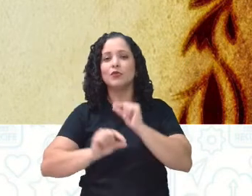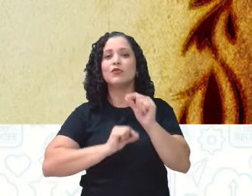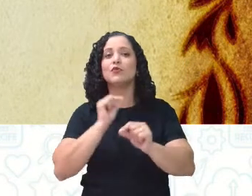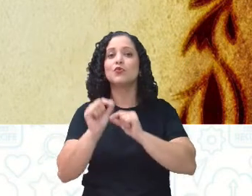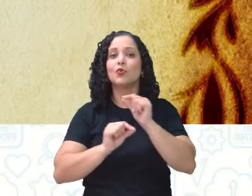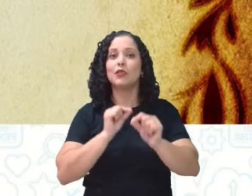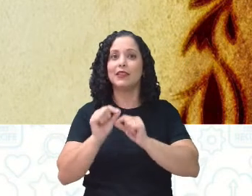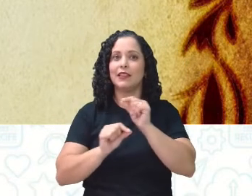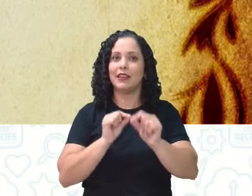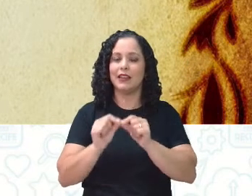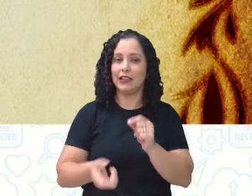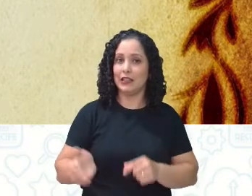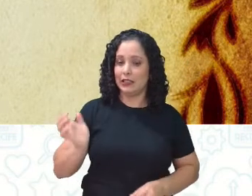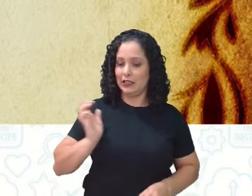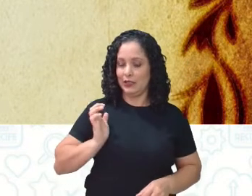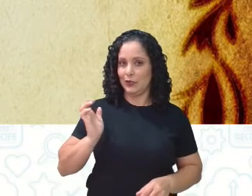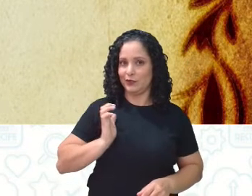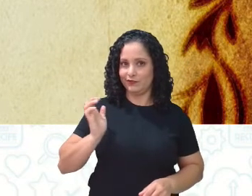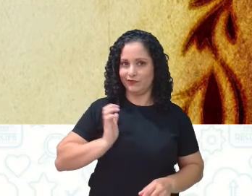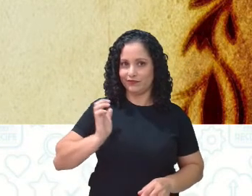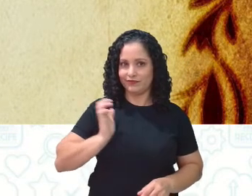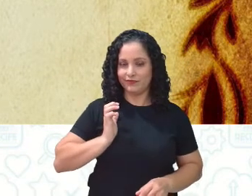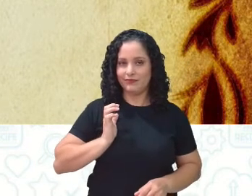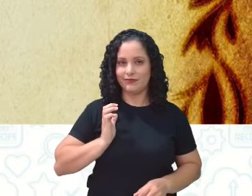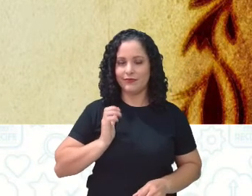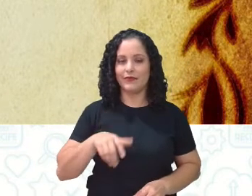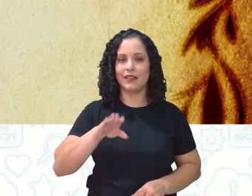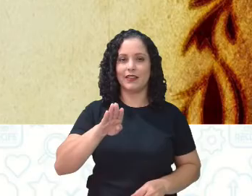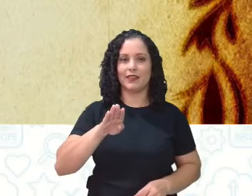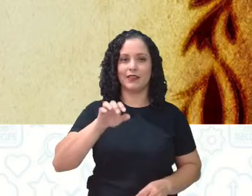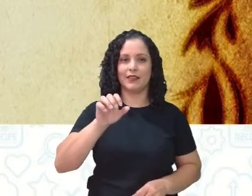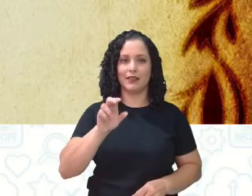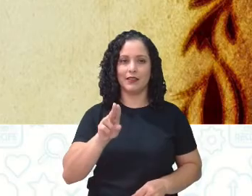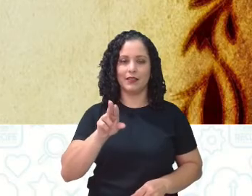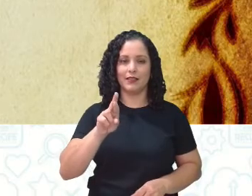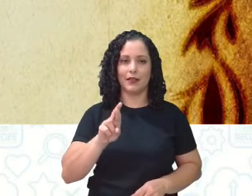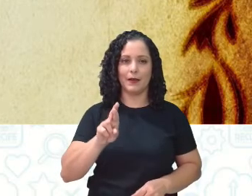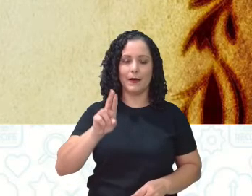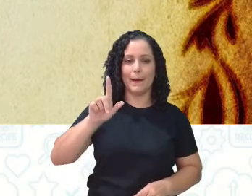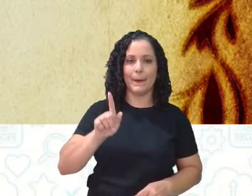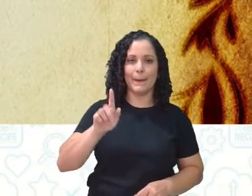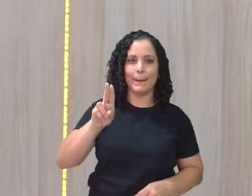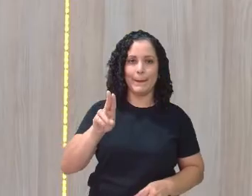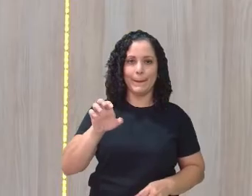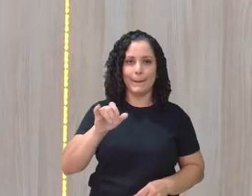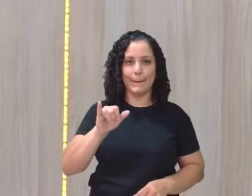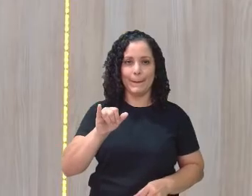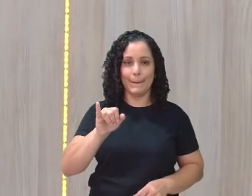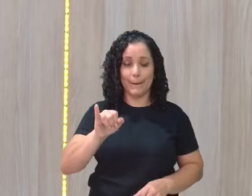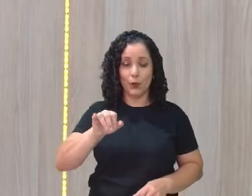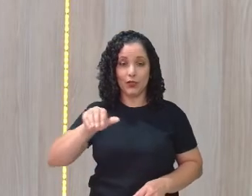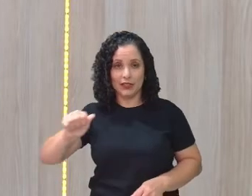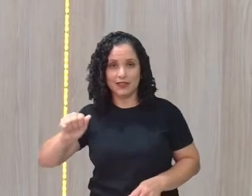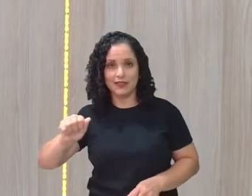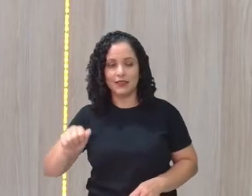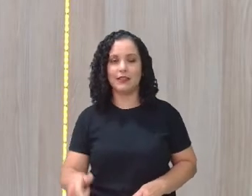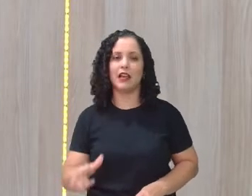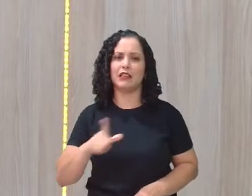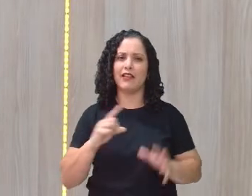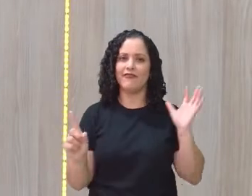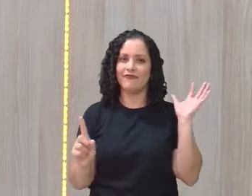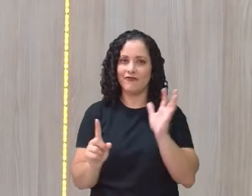quê? Da burguesia, né? Então, a gente tem que pensar que tem muitos reflexos hoje em dia,